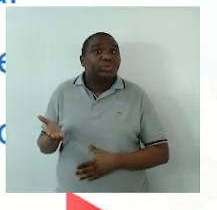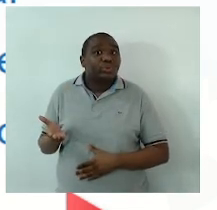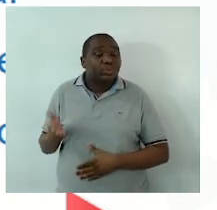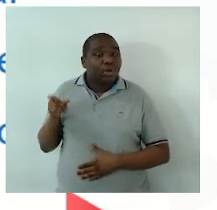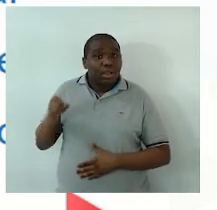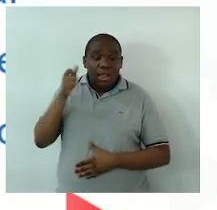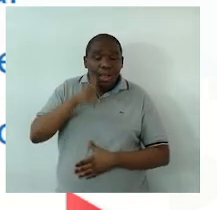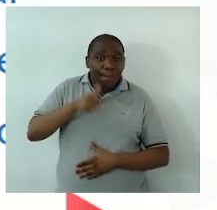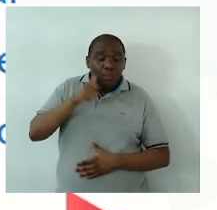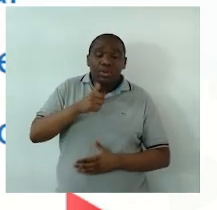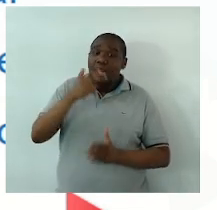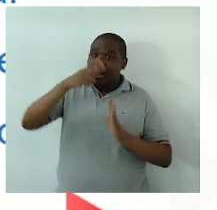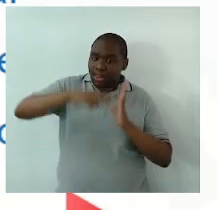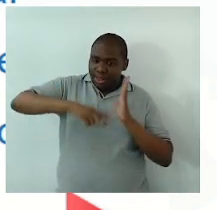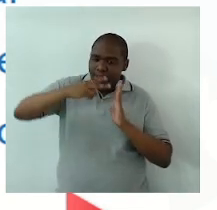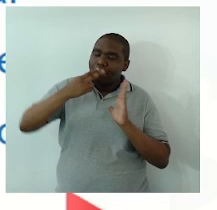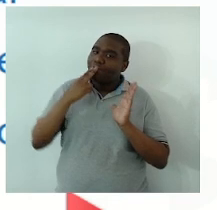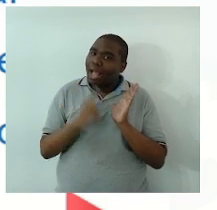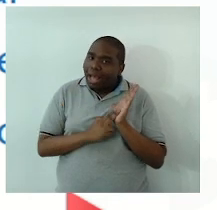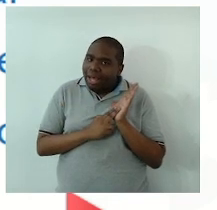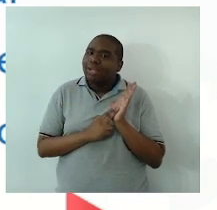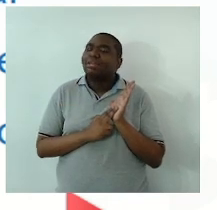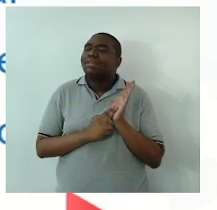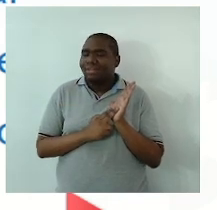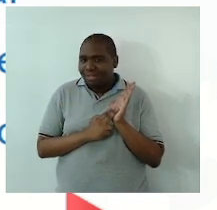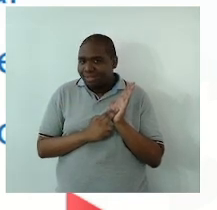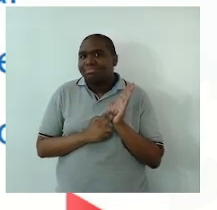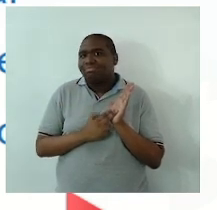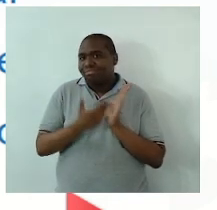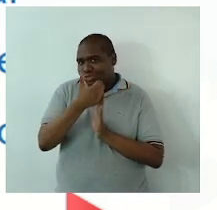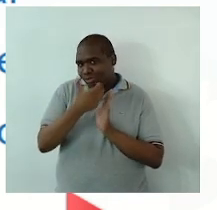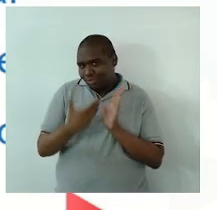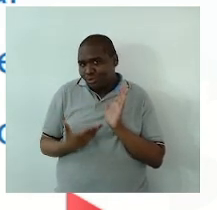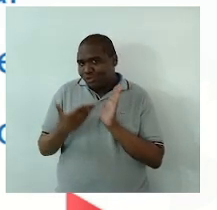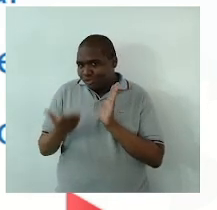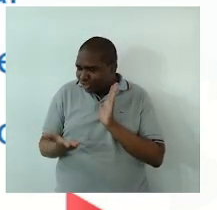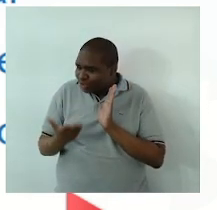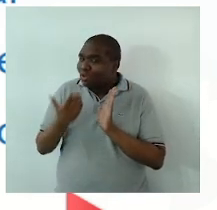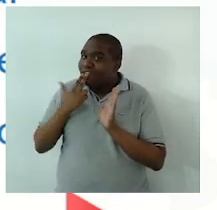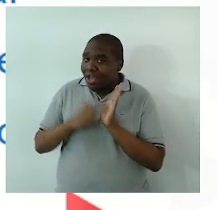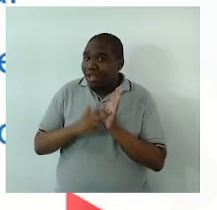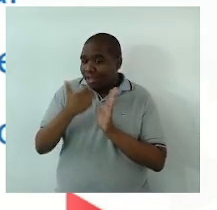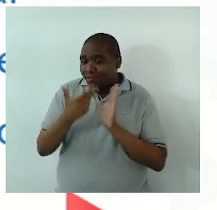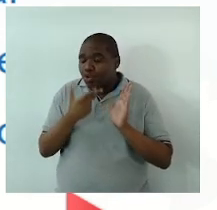ela lê uma carta, né, que conta essa revelação, né, que o marido vai se tornar